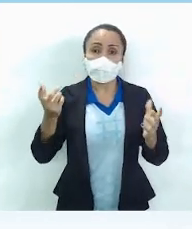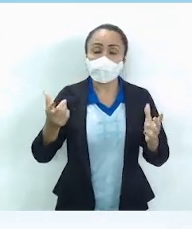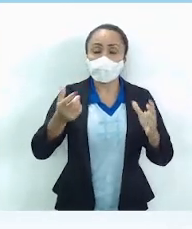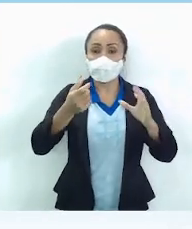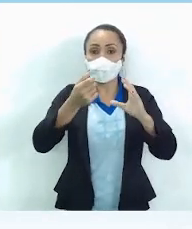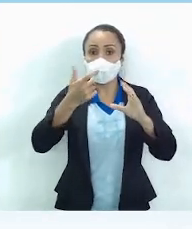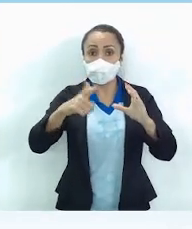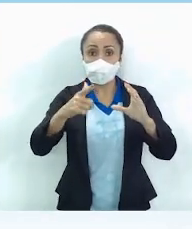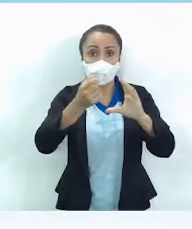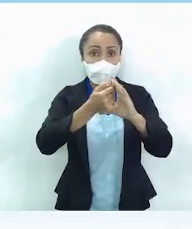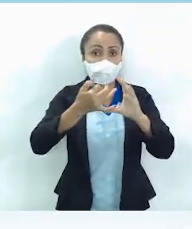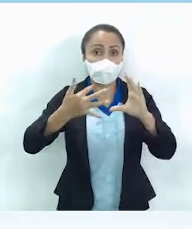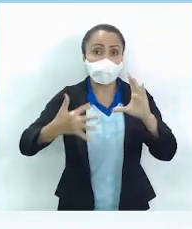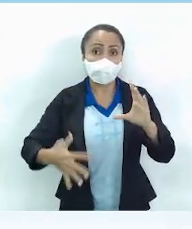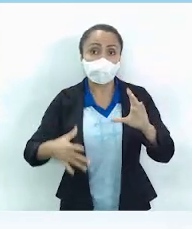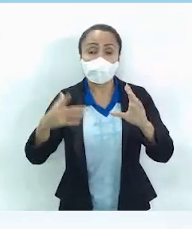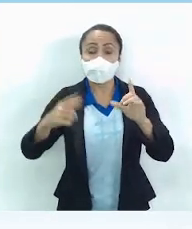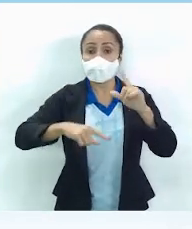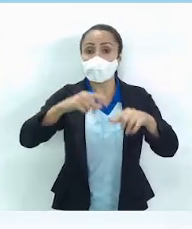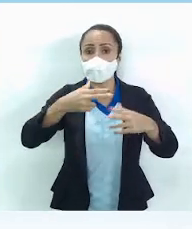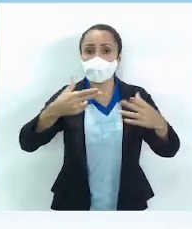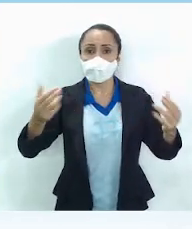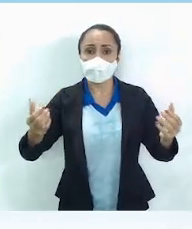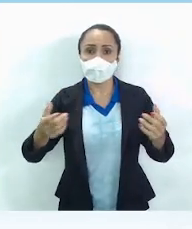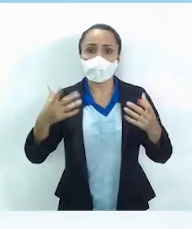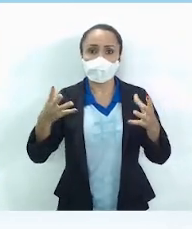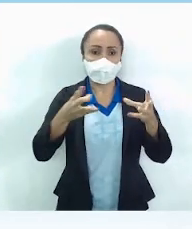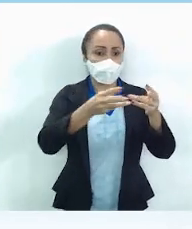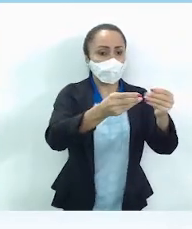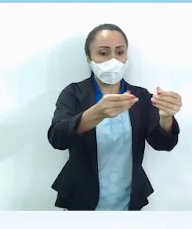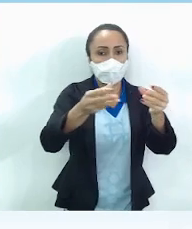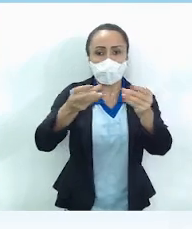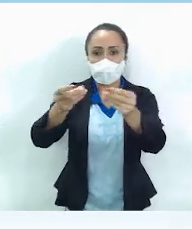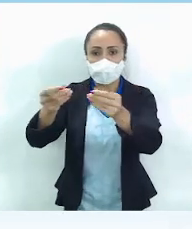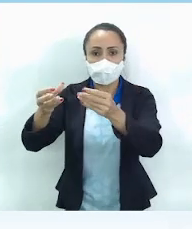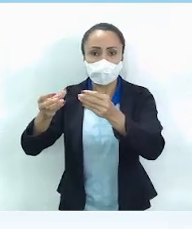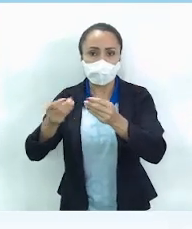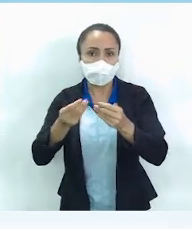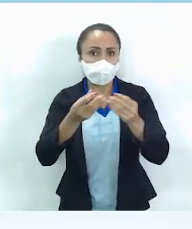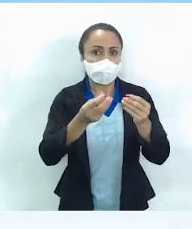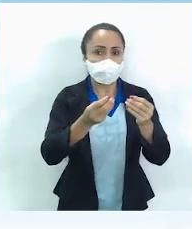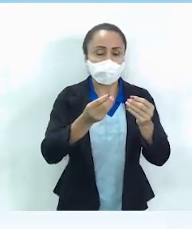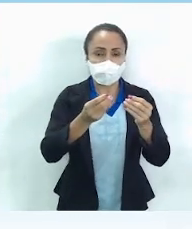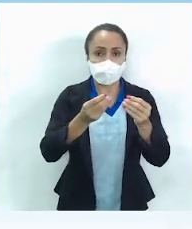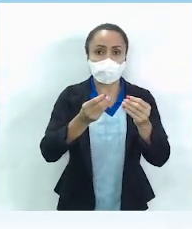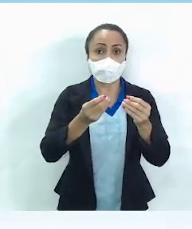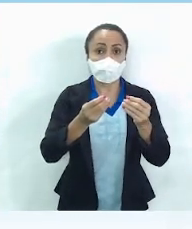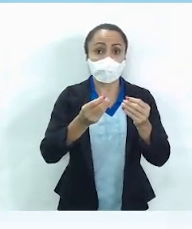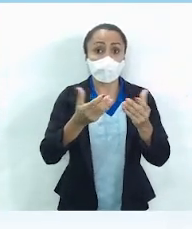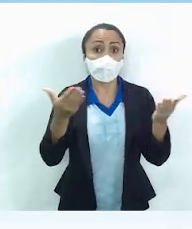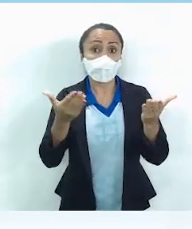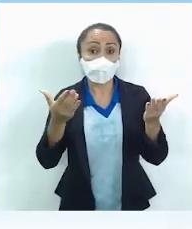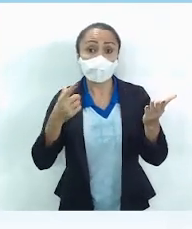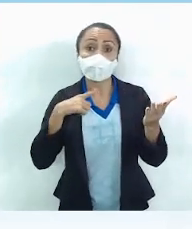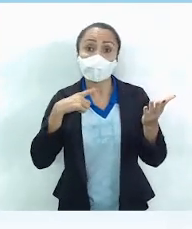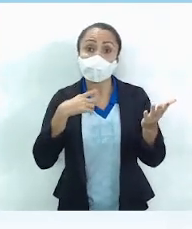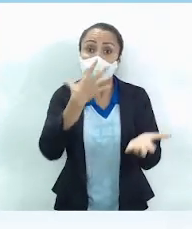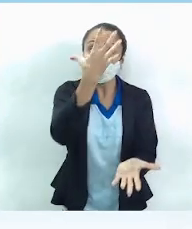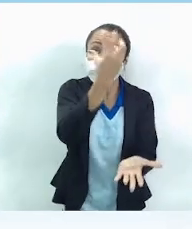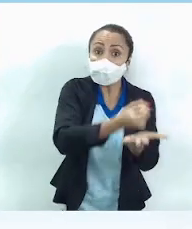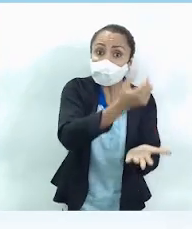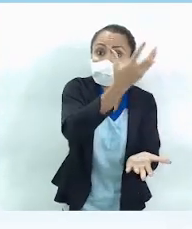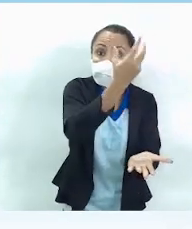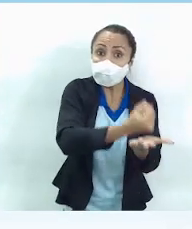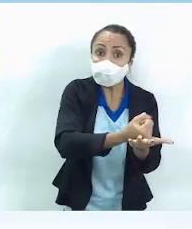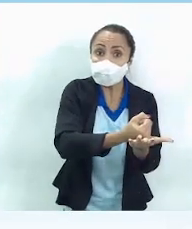por esses produtos que você tateia fisicamente. Hoje a indústria, ela produz aplicativos que